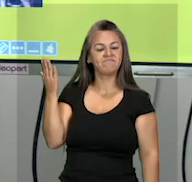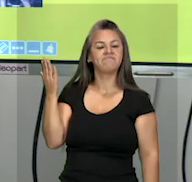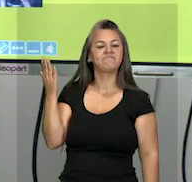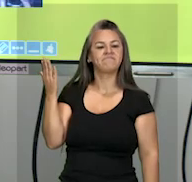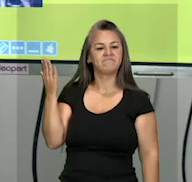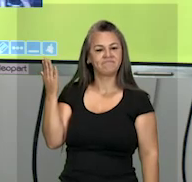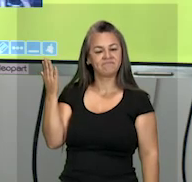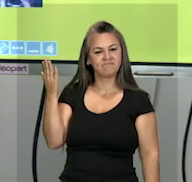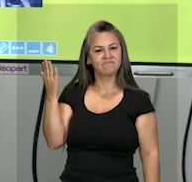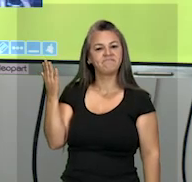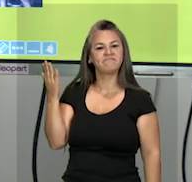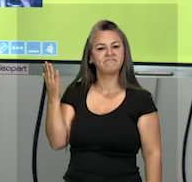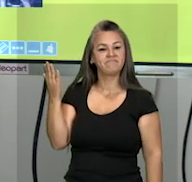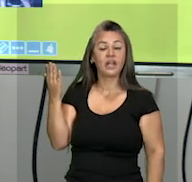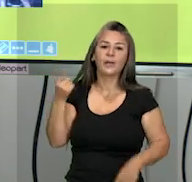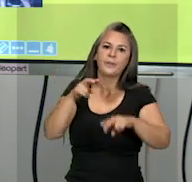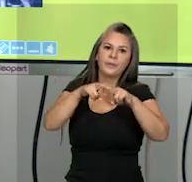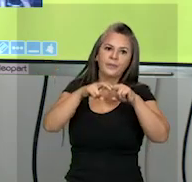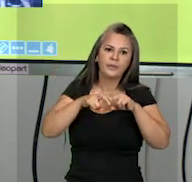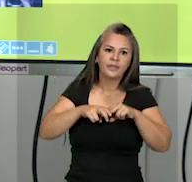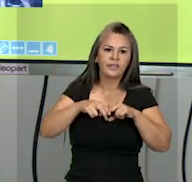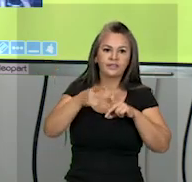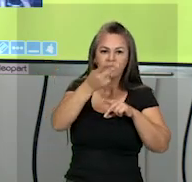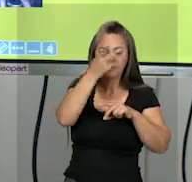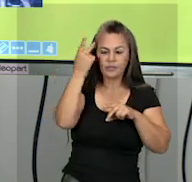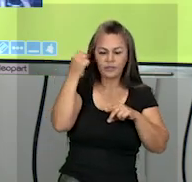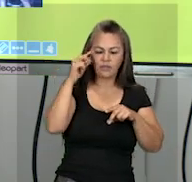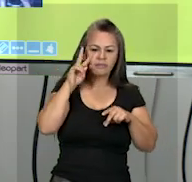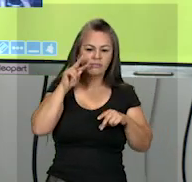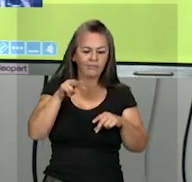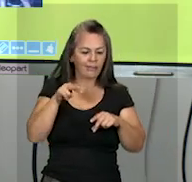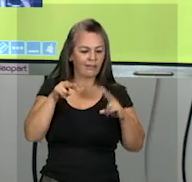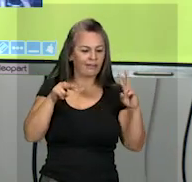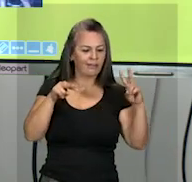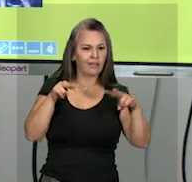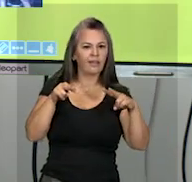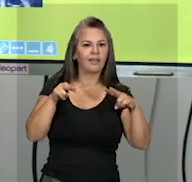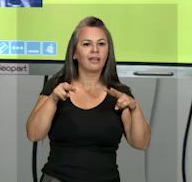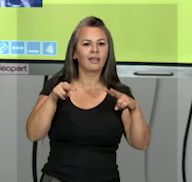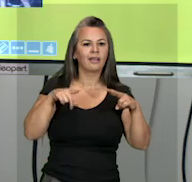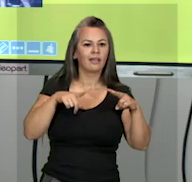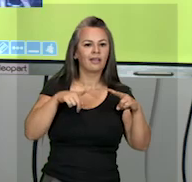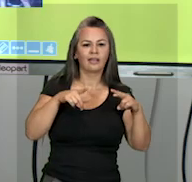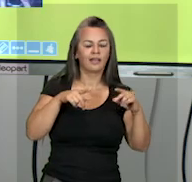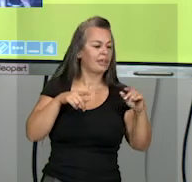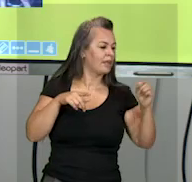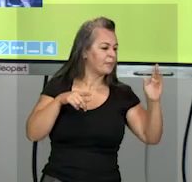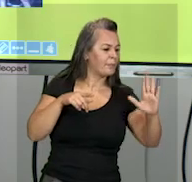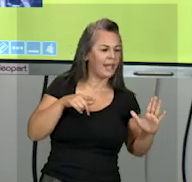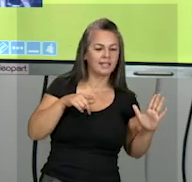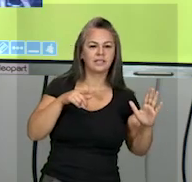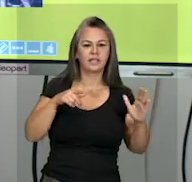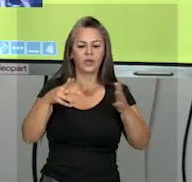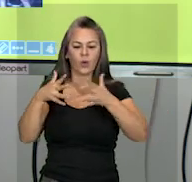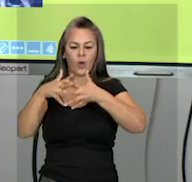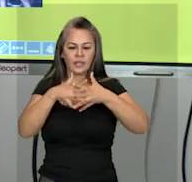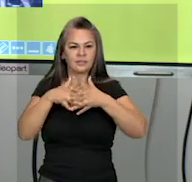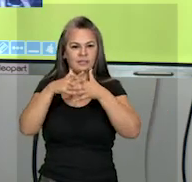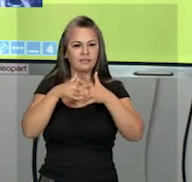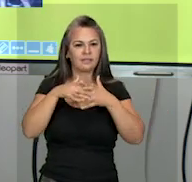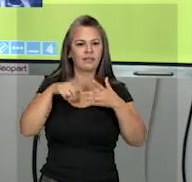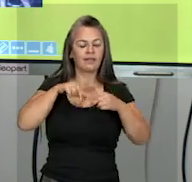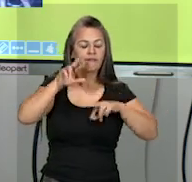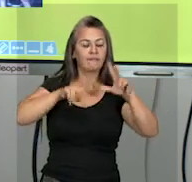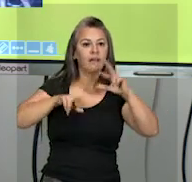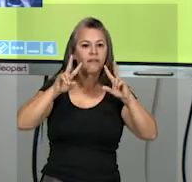essas bandas, né? Então hoje a gente tem várias bandas de K-pop que são consumidas aqui no Brasil, nos Estados Unidos, na Europa, e com isso